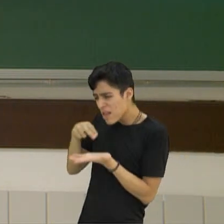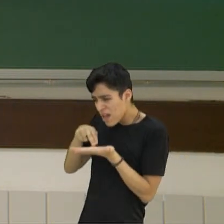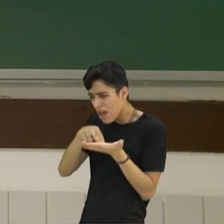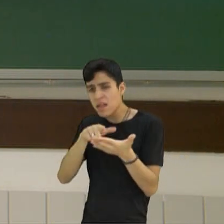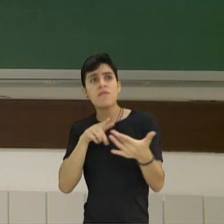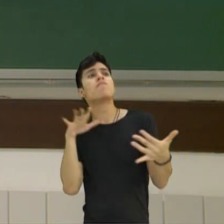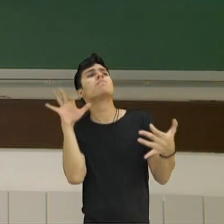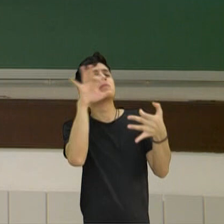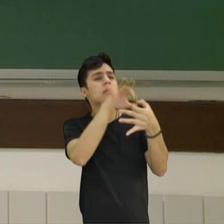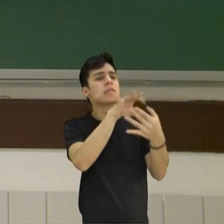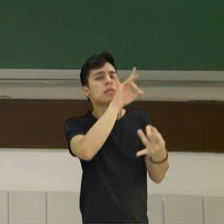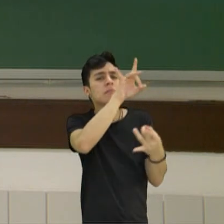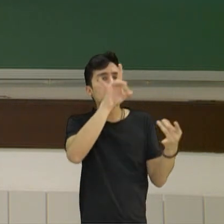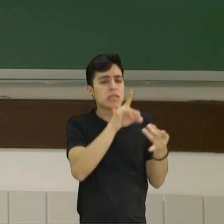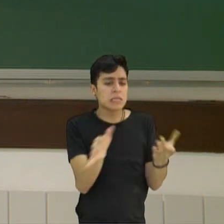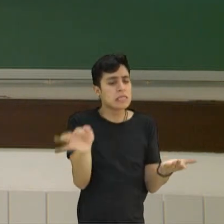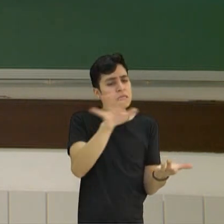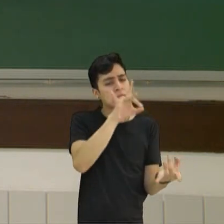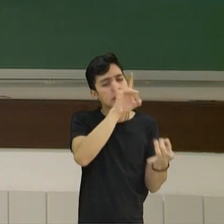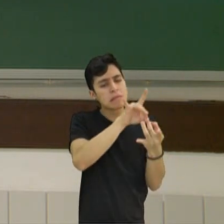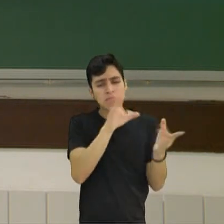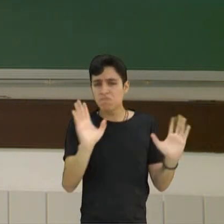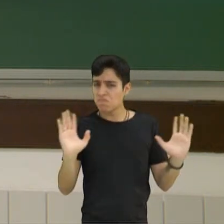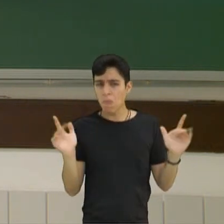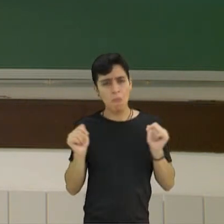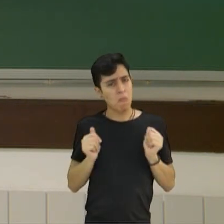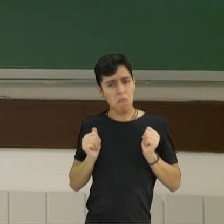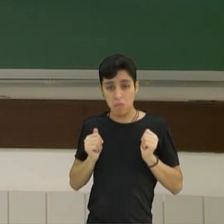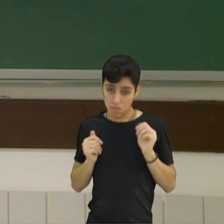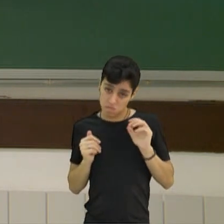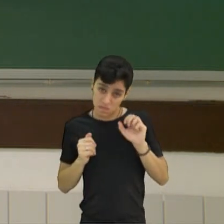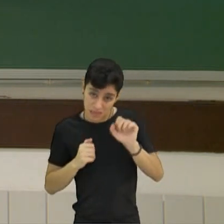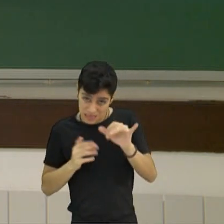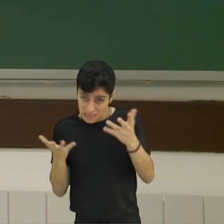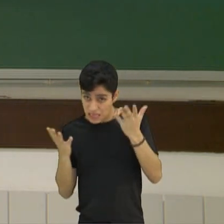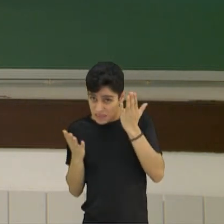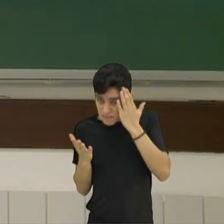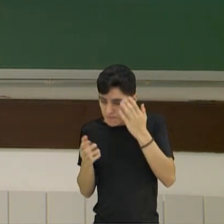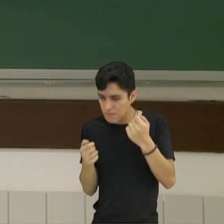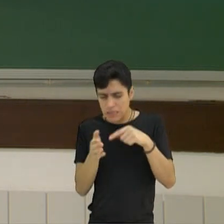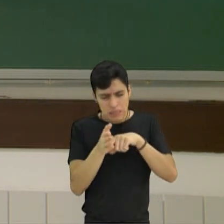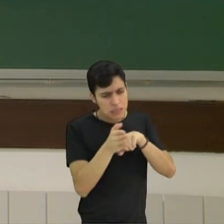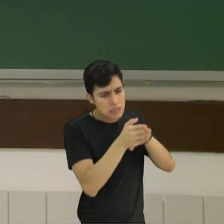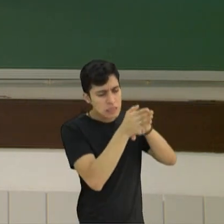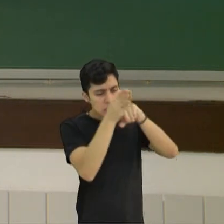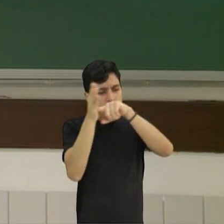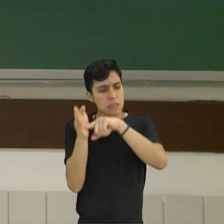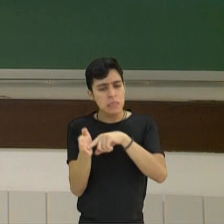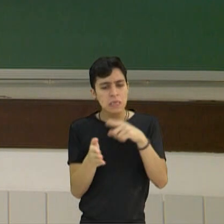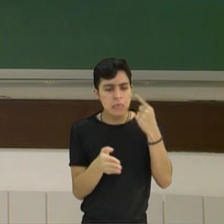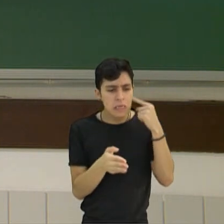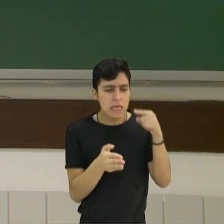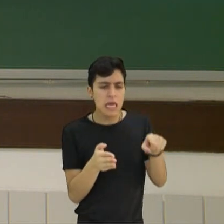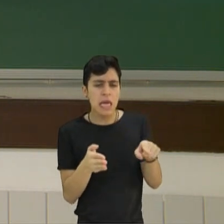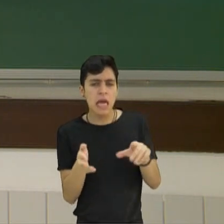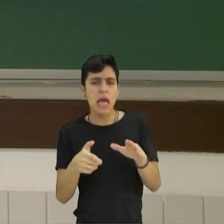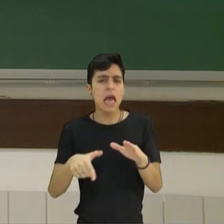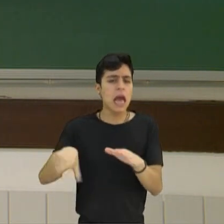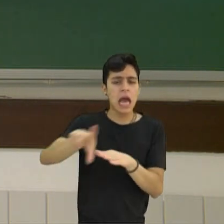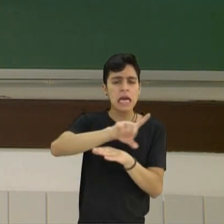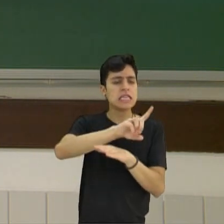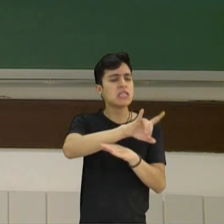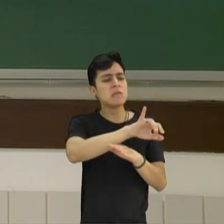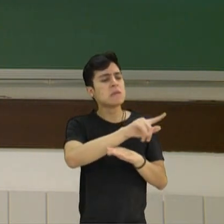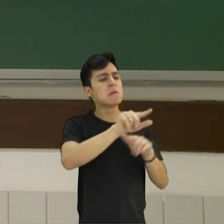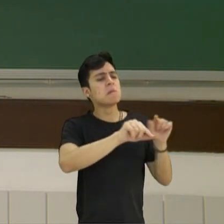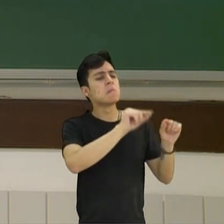a uma notícia. Nós não sabemos. Se quisermos, temos que fazer uma investigação, ver as edições anteriores a esse dia, ver